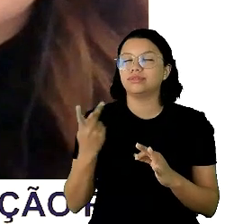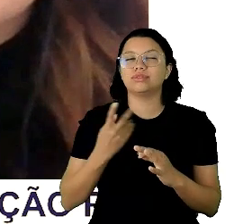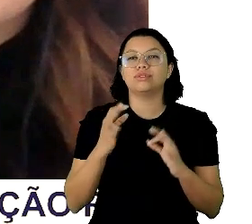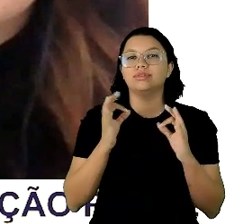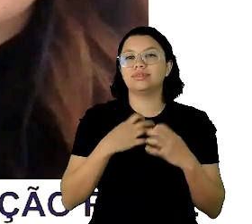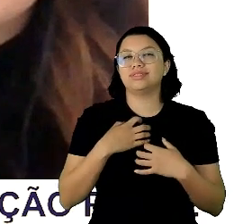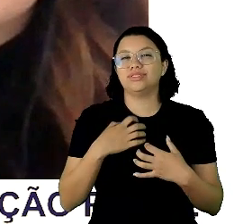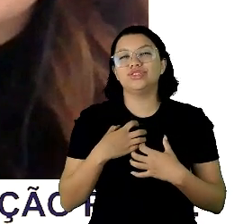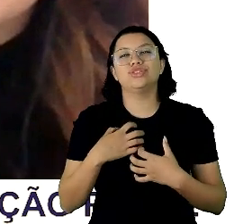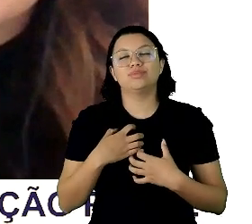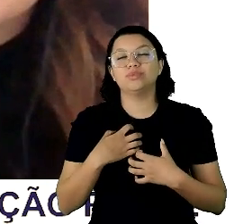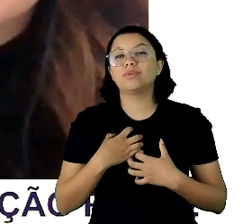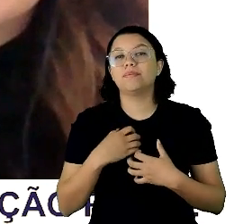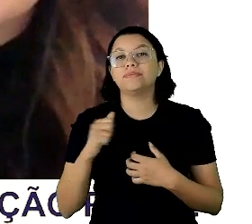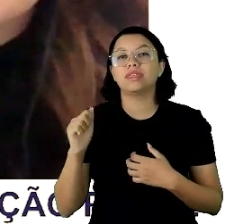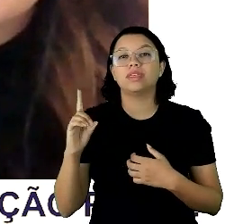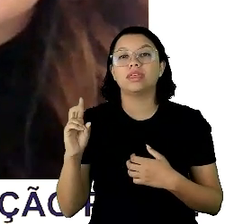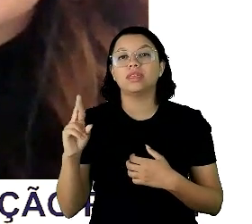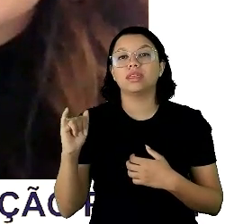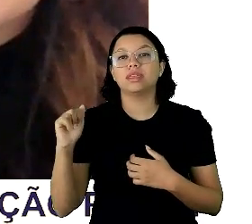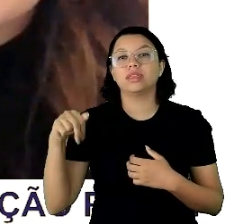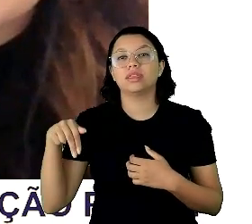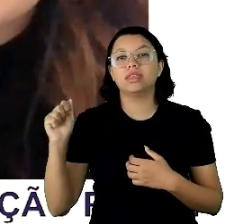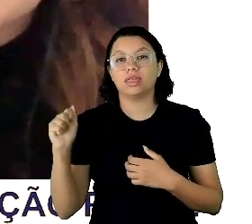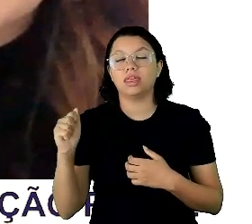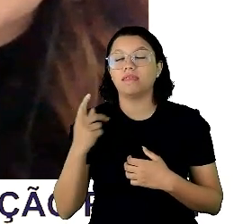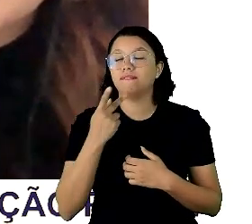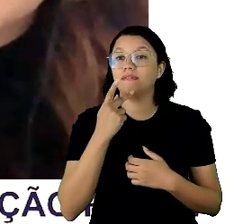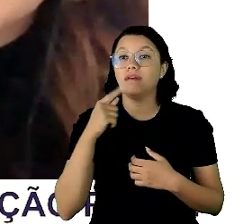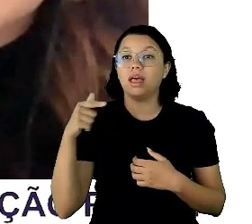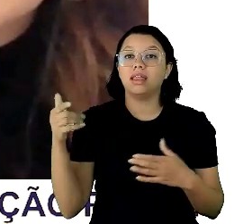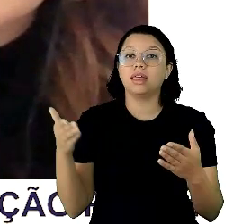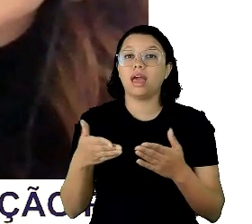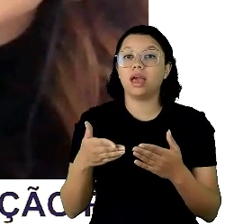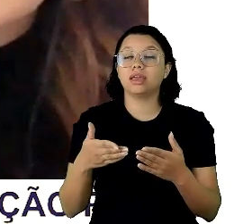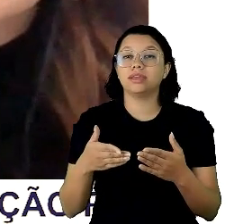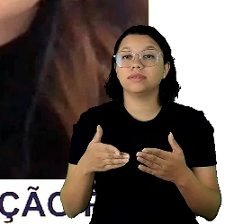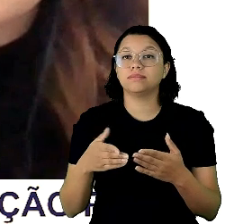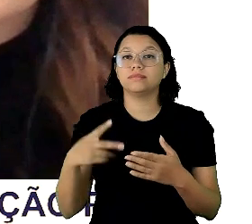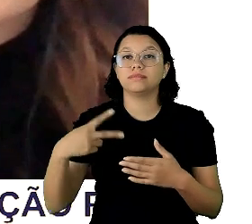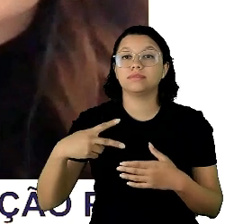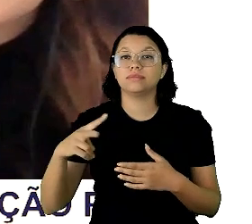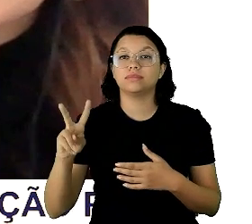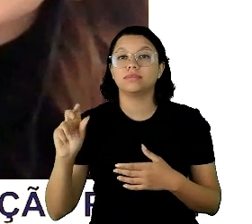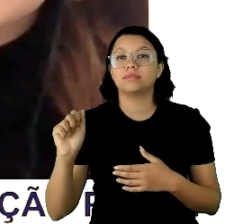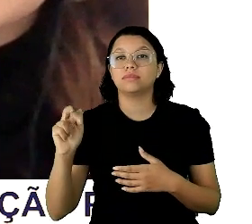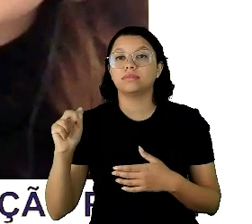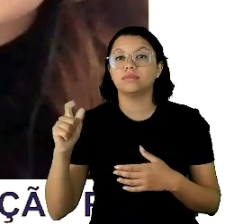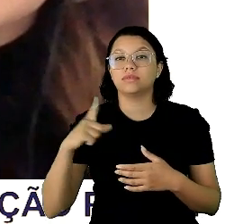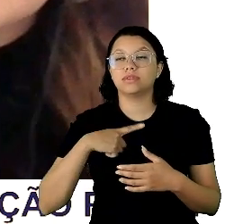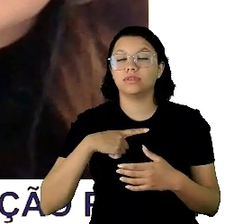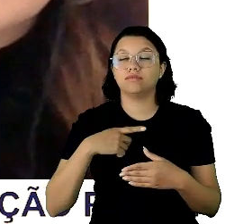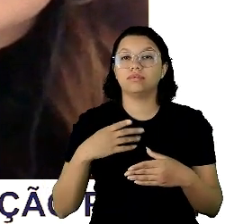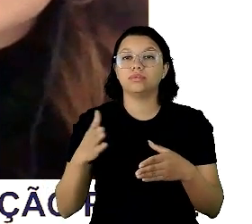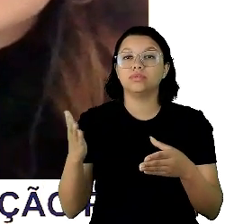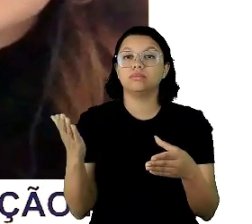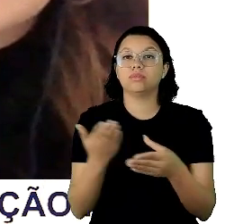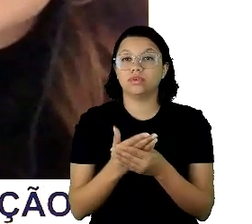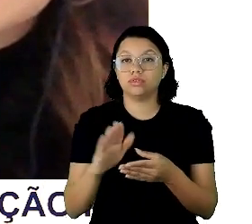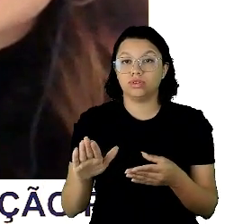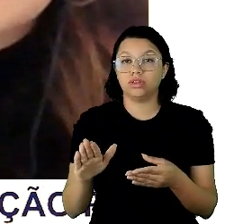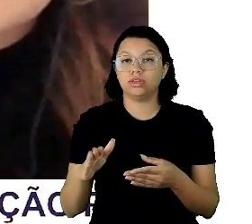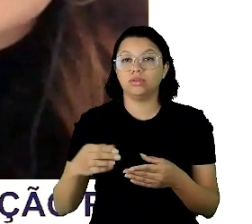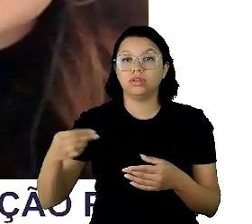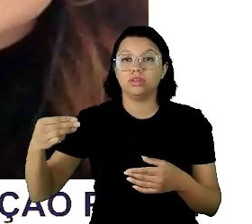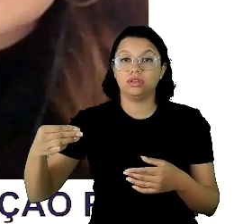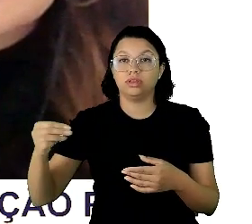A Adriana, ela fala que na segunda vara de execuções fiscais tivemos um caso em que um terceirizado subia